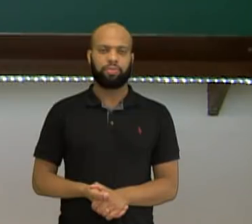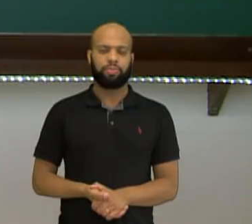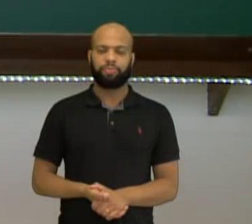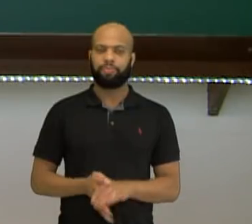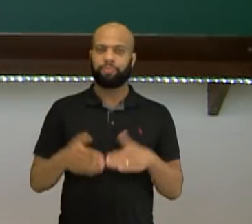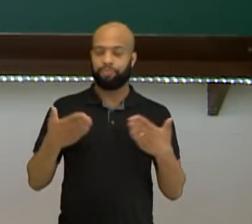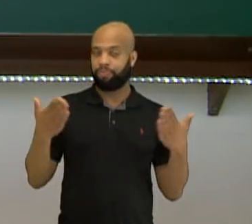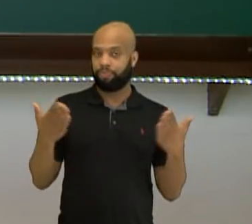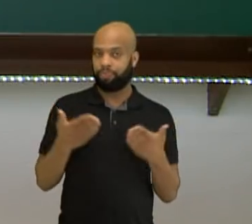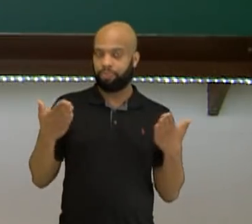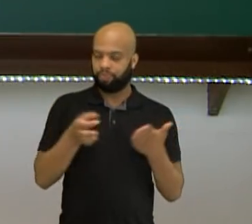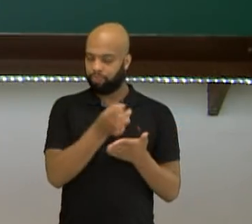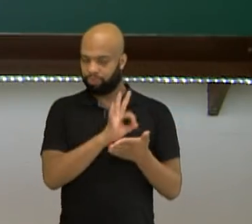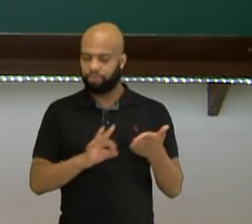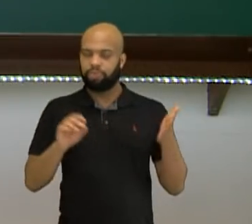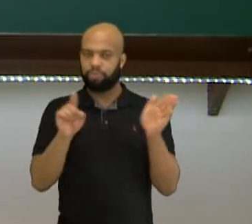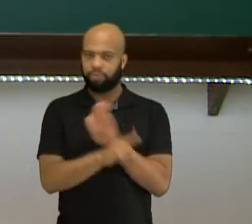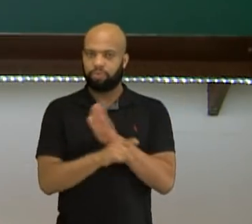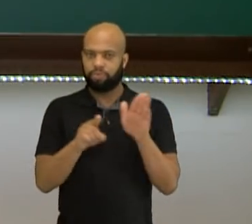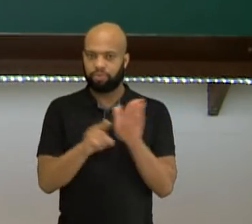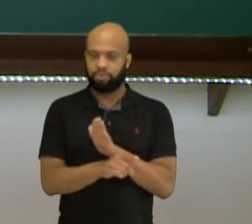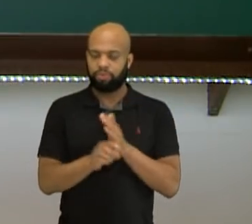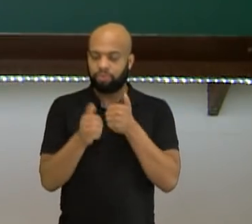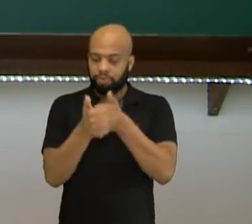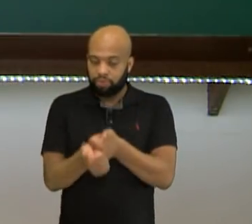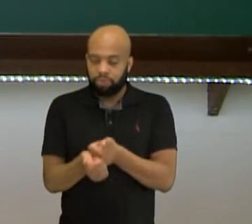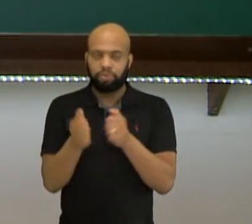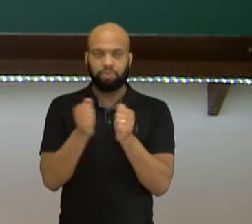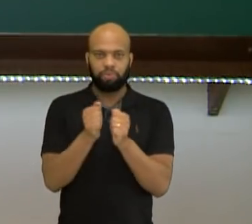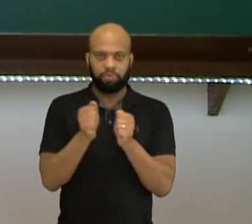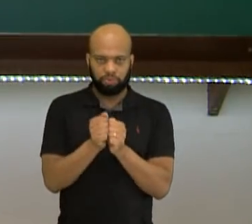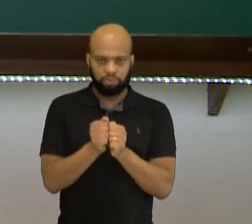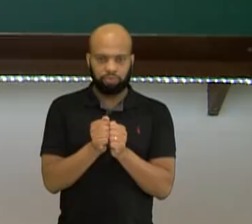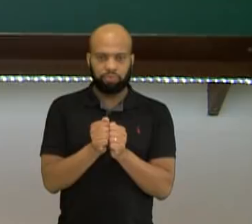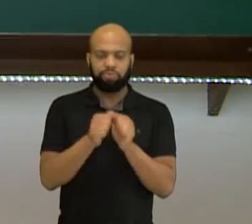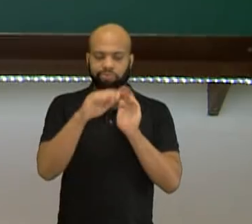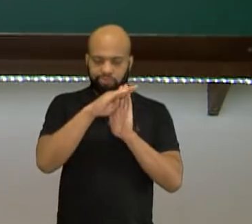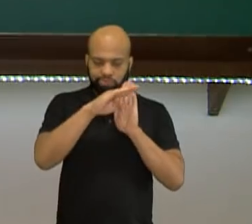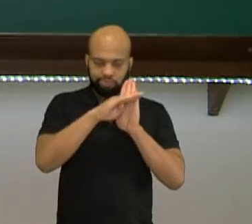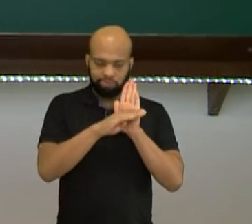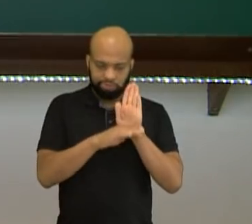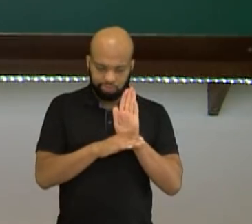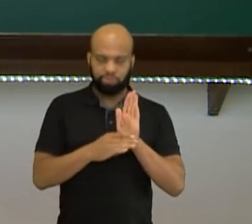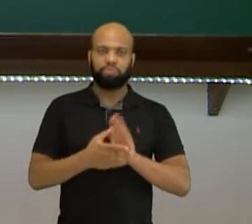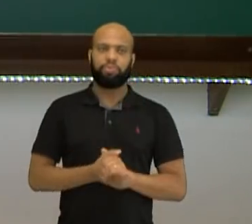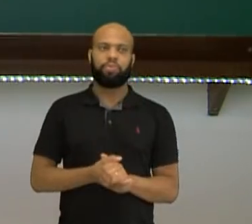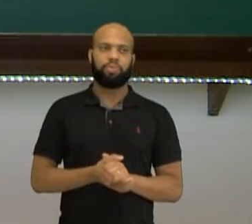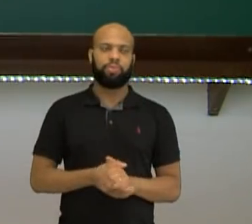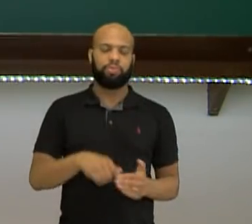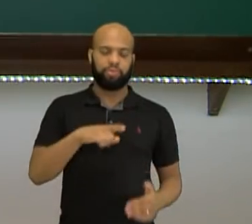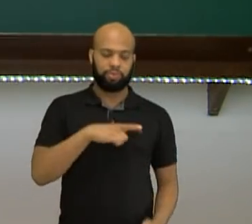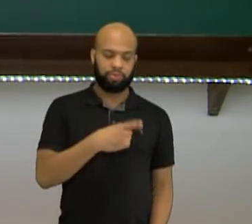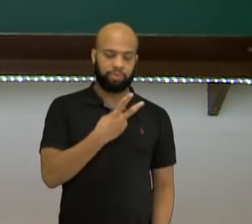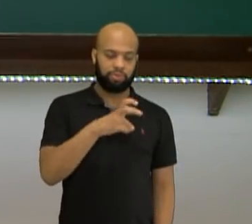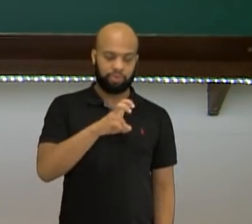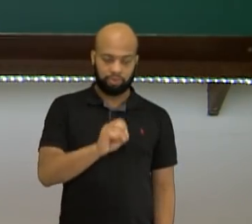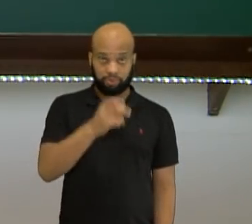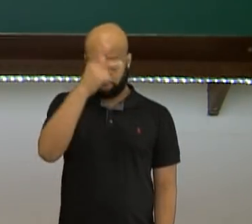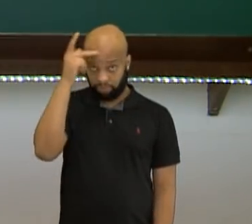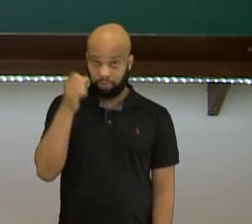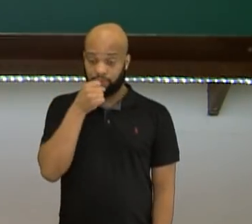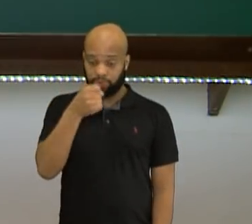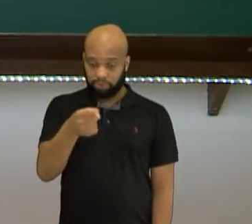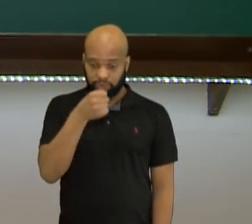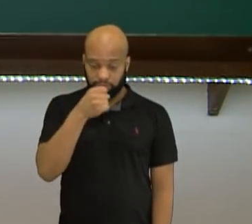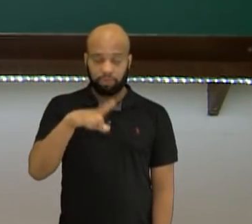Pessoal, nós vamos fazer a correção desse exercício agora, então acompanhe comigo passo a passo para você entender. Então eu tenho 250 entrevistados e nós temos as